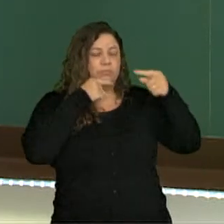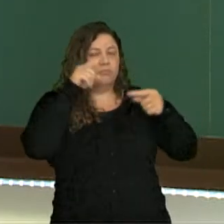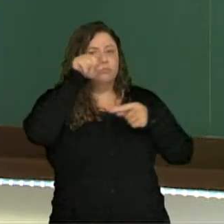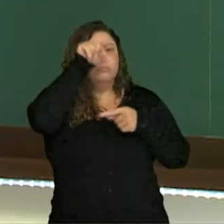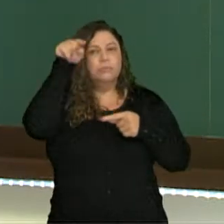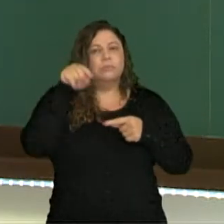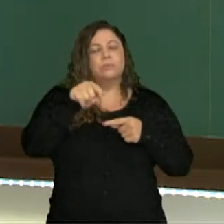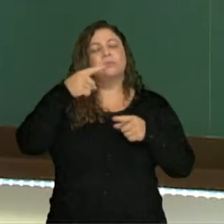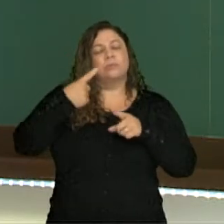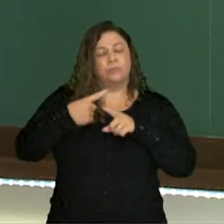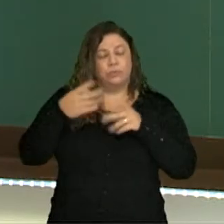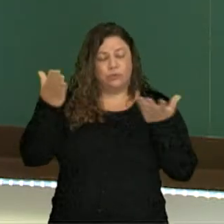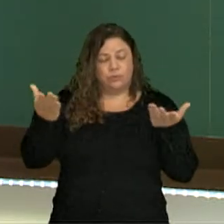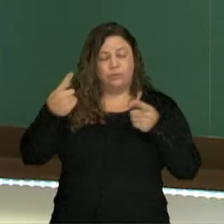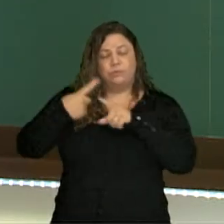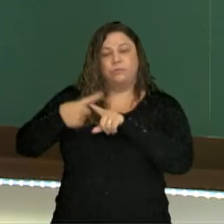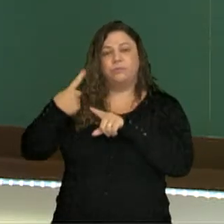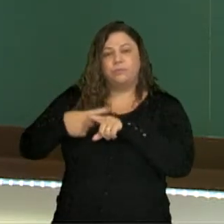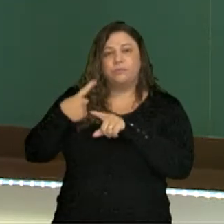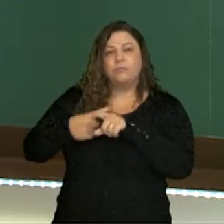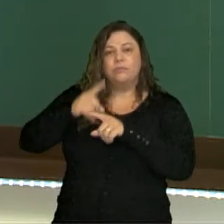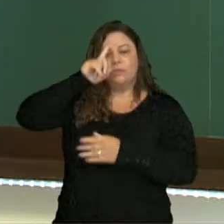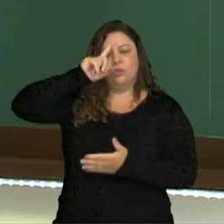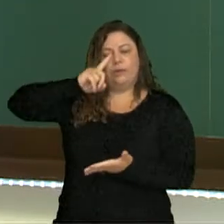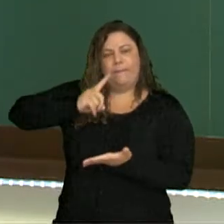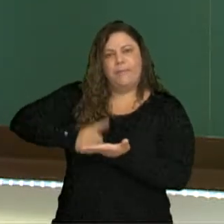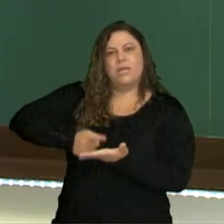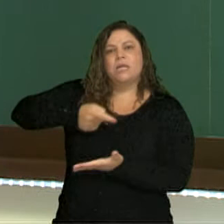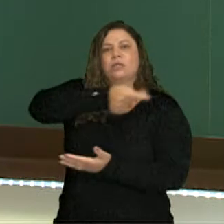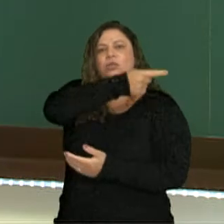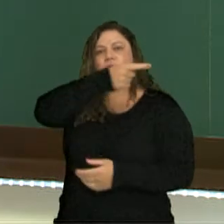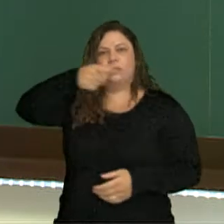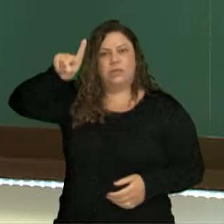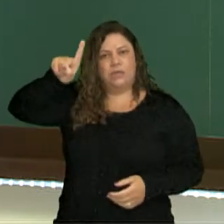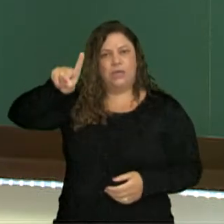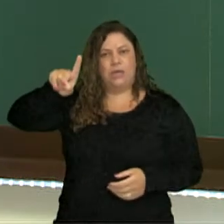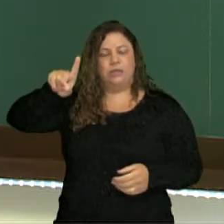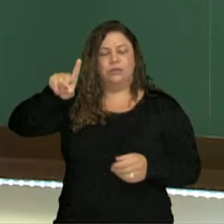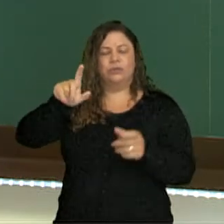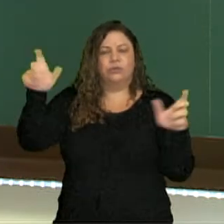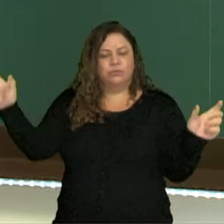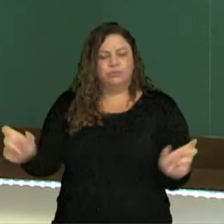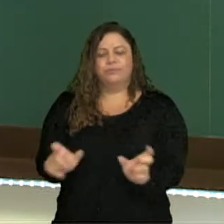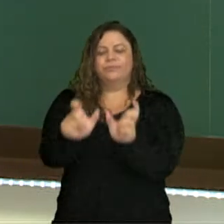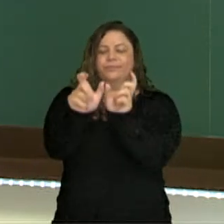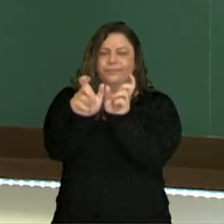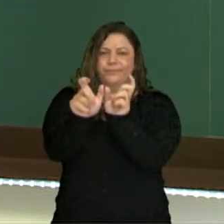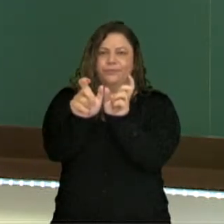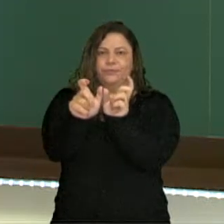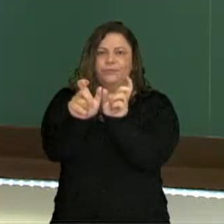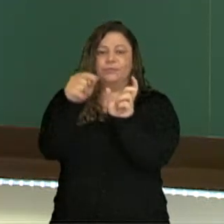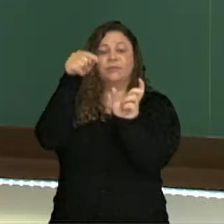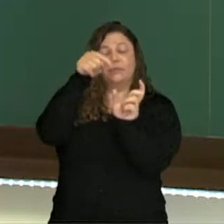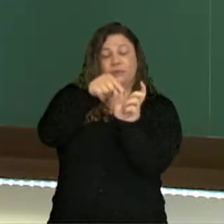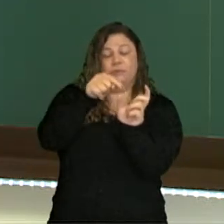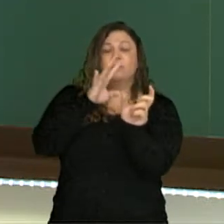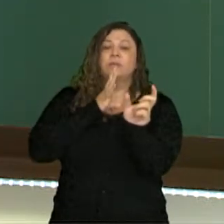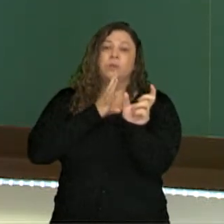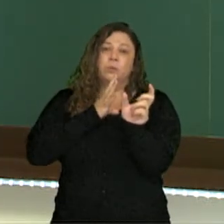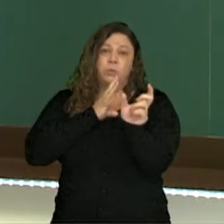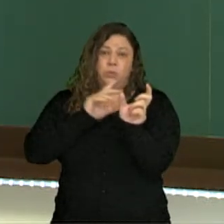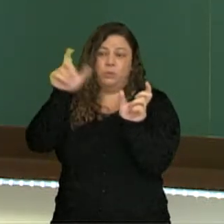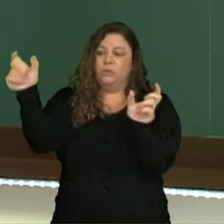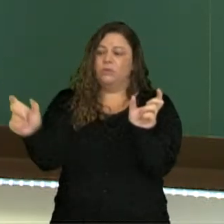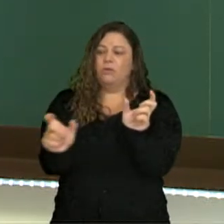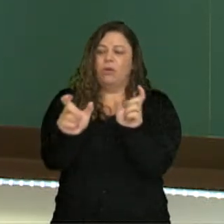imperativo negativo, ele está baseado, né, no modo de conjugação do subjuntivo. Se você conhece o subjuntivo,